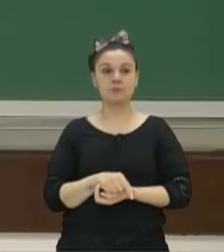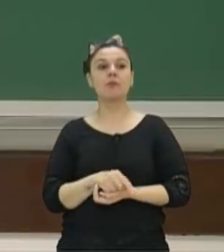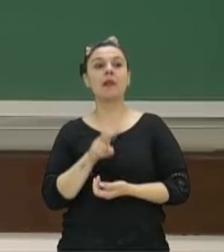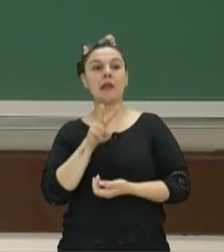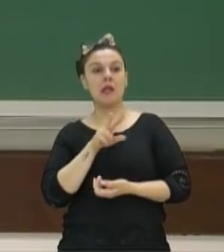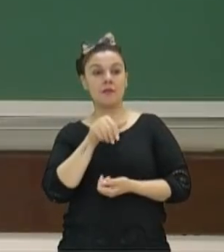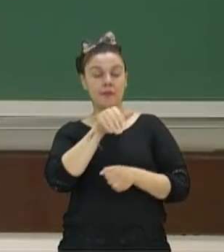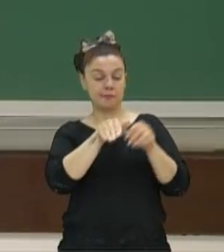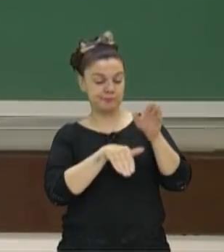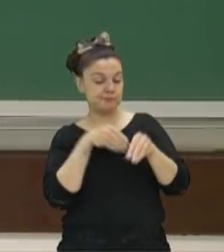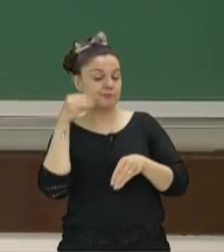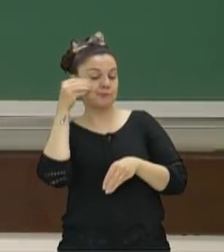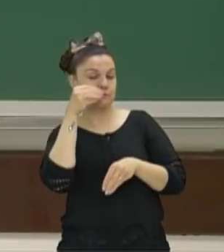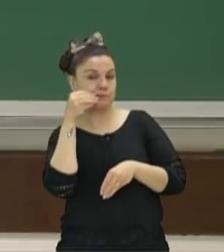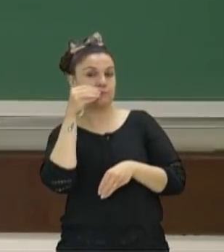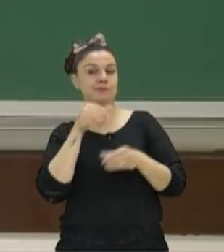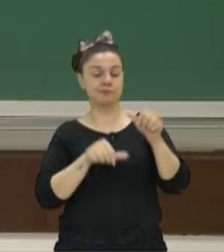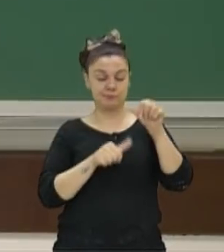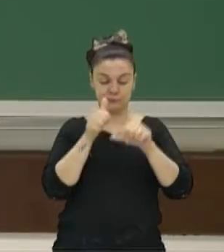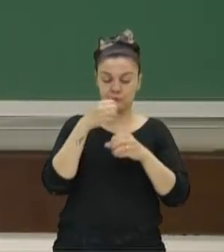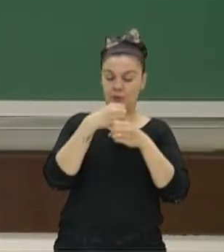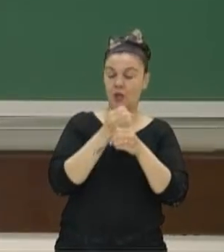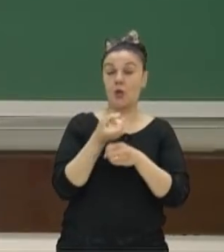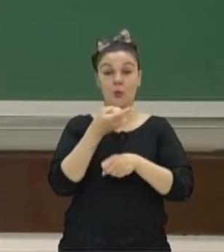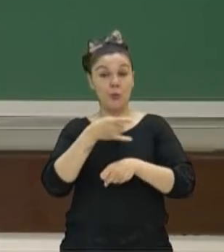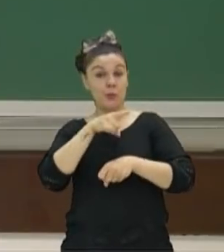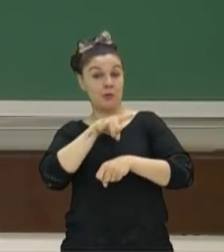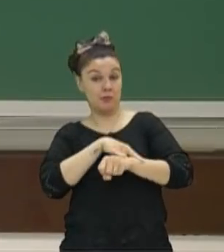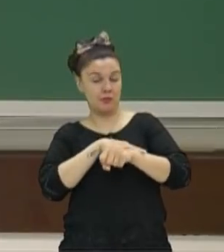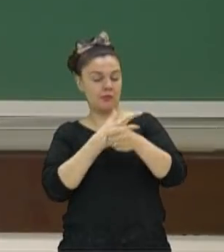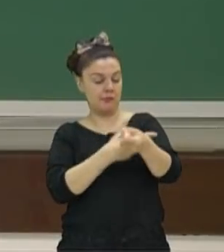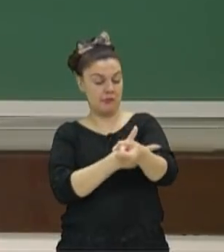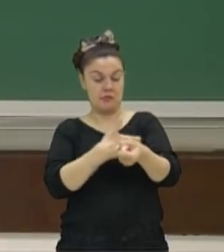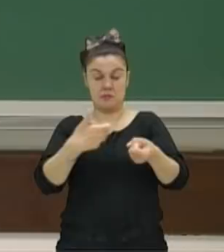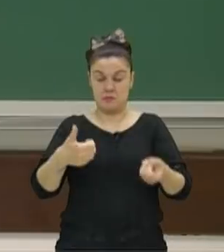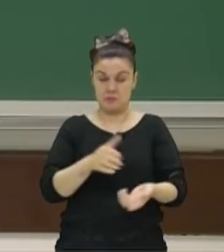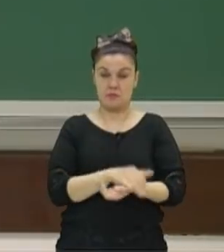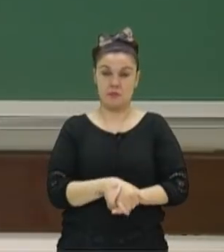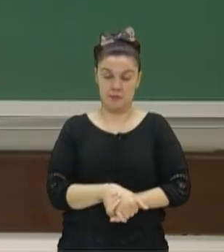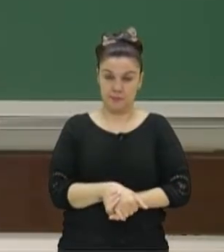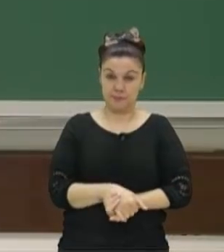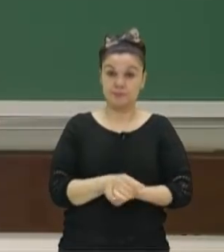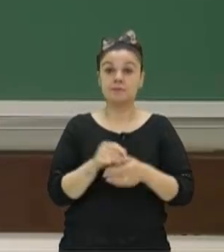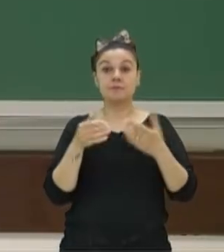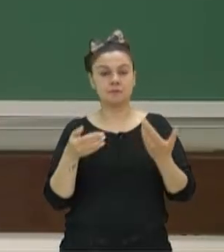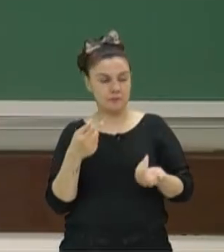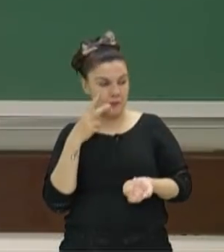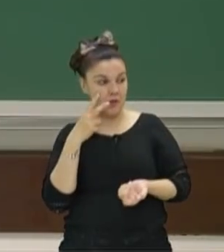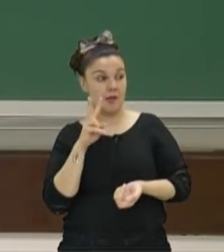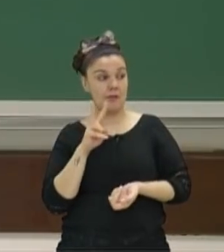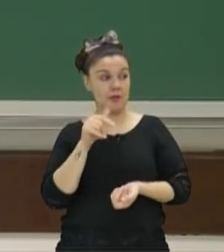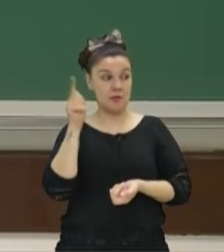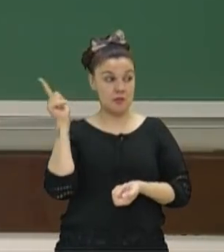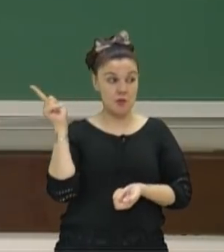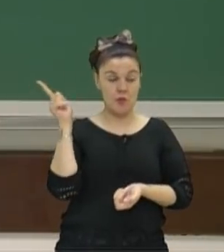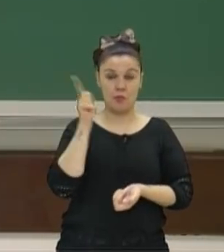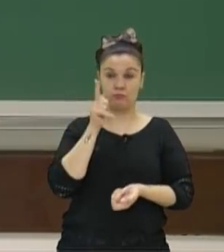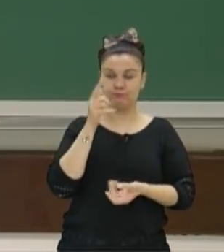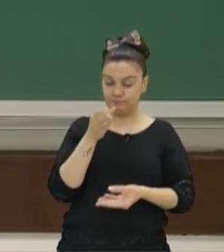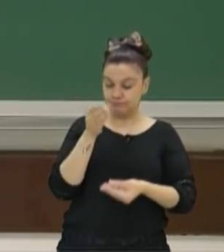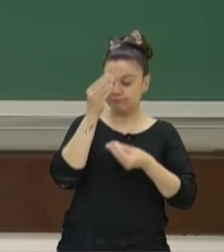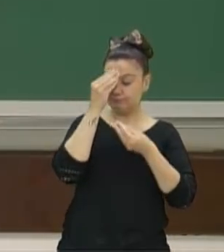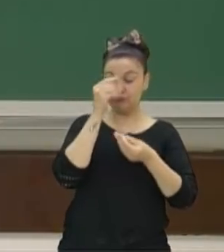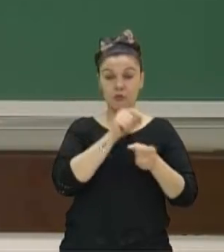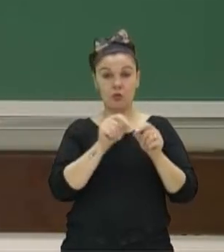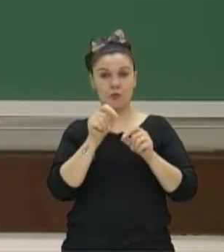vai solicitar vários exames, exames de urina, exames de sangue. Então ele vai conseguir